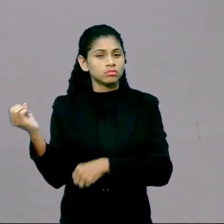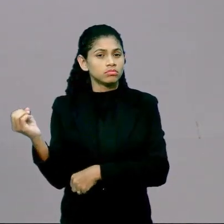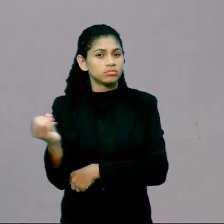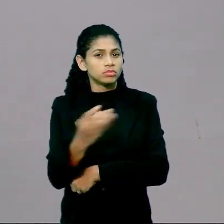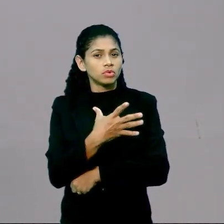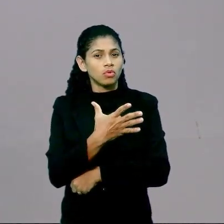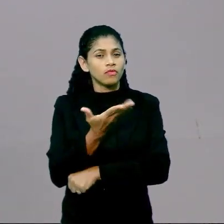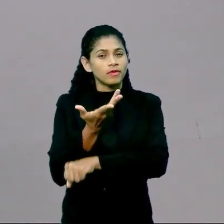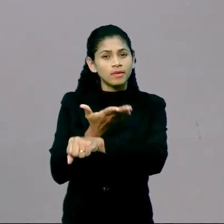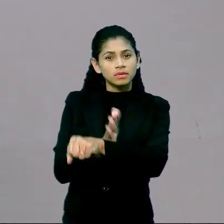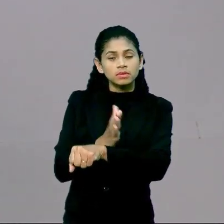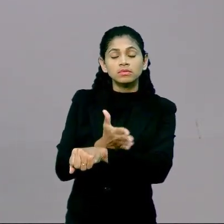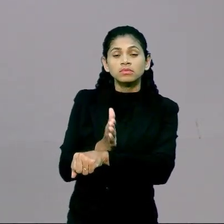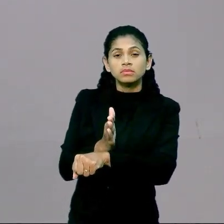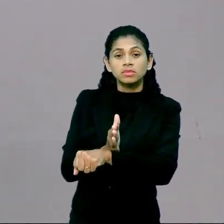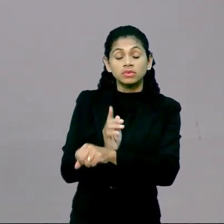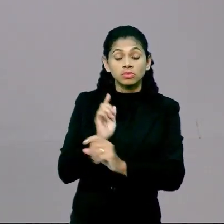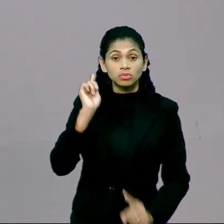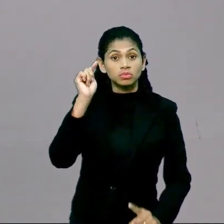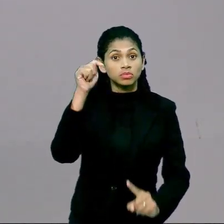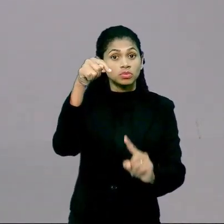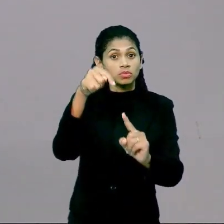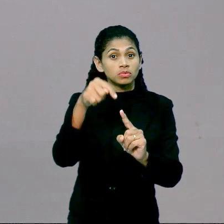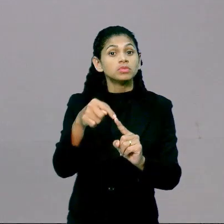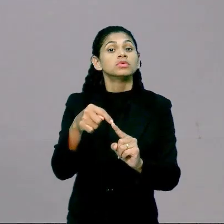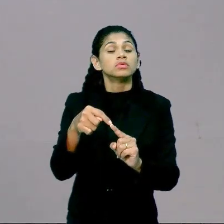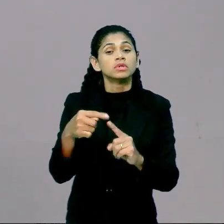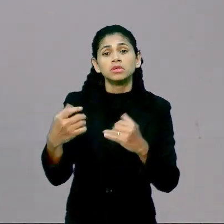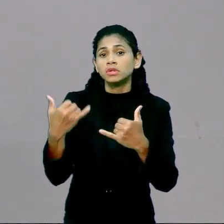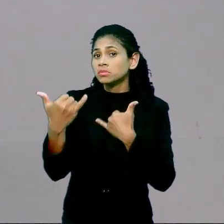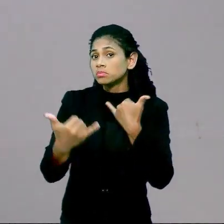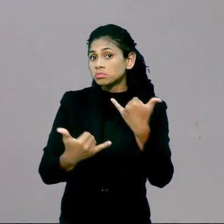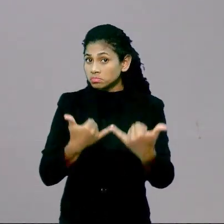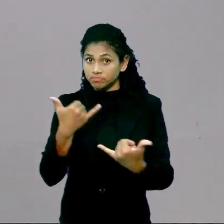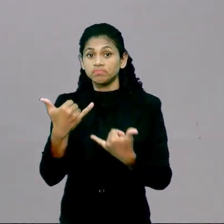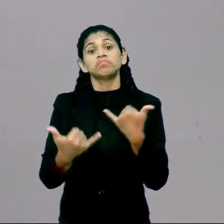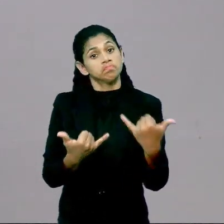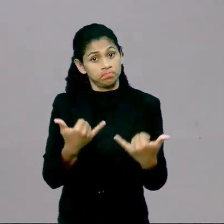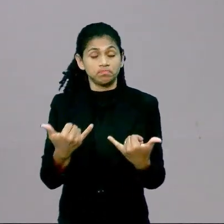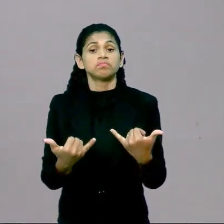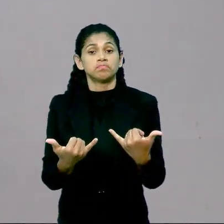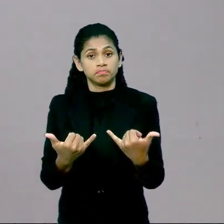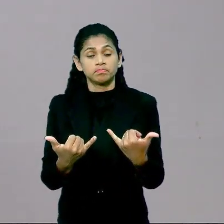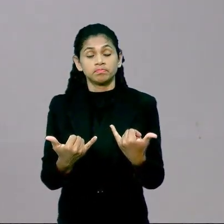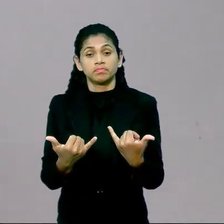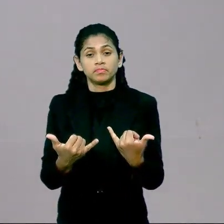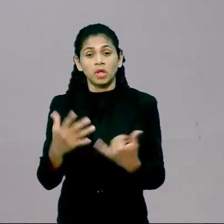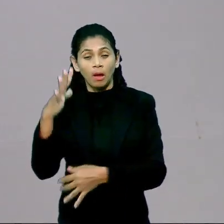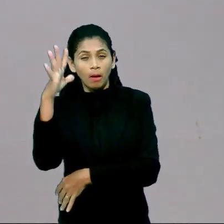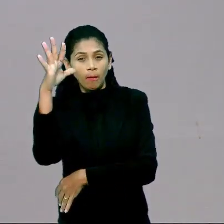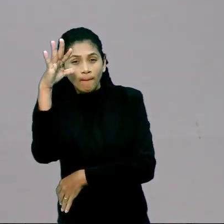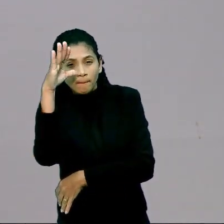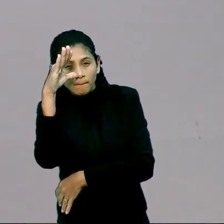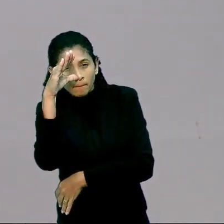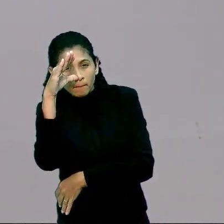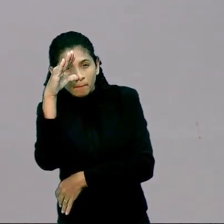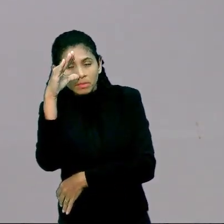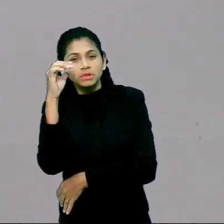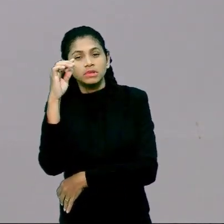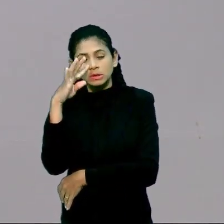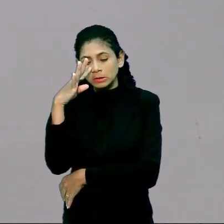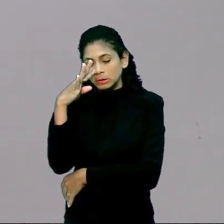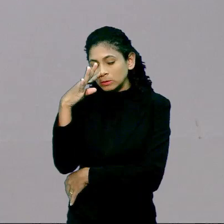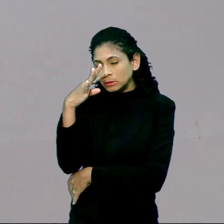algo direcionado para uma performance e para uma visualização, para o entretenimento. Então, de forma geral, temos as